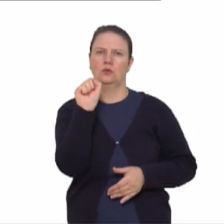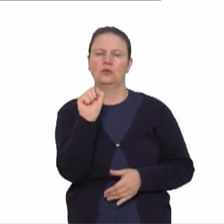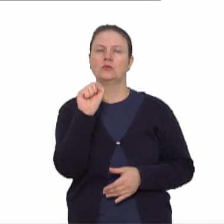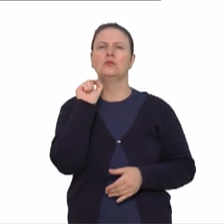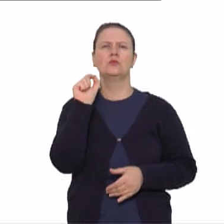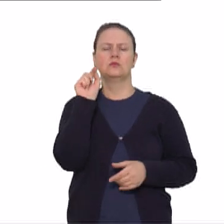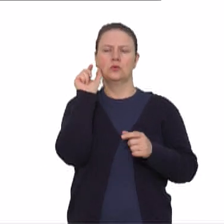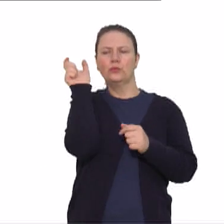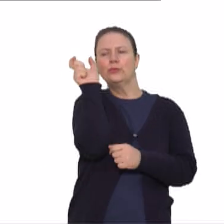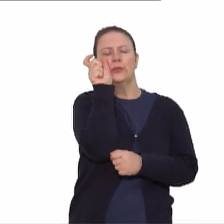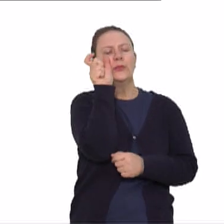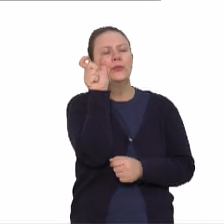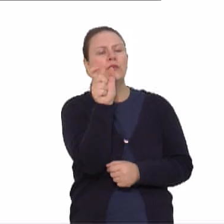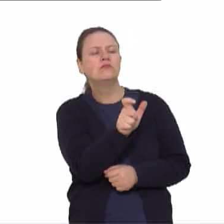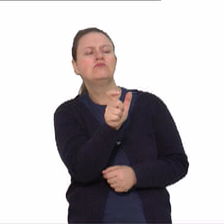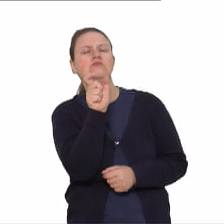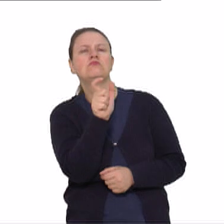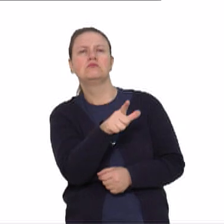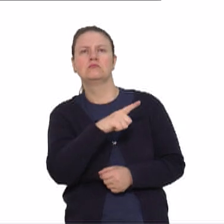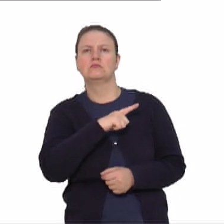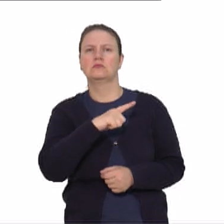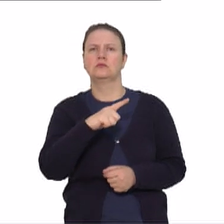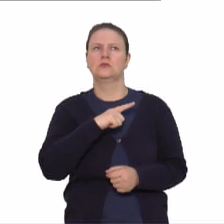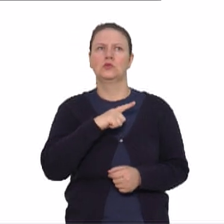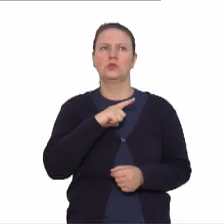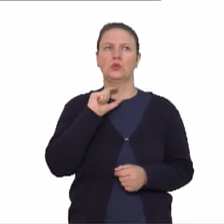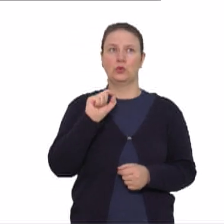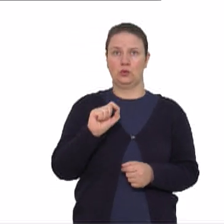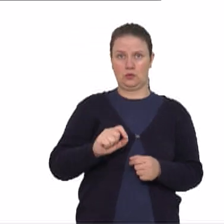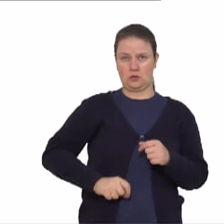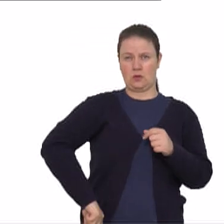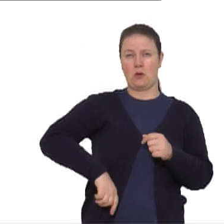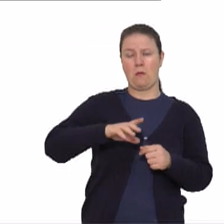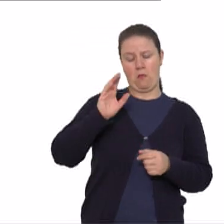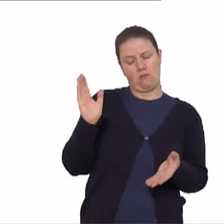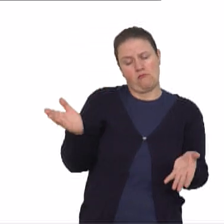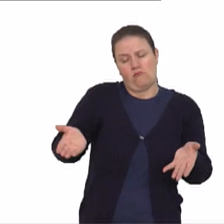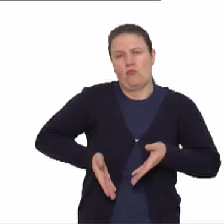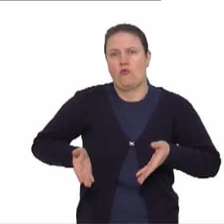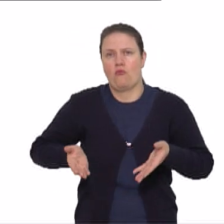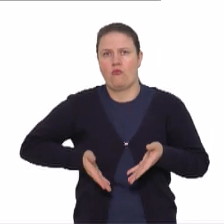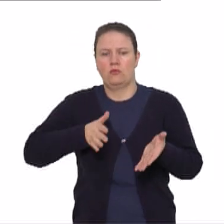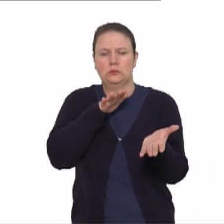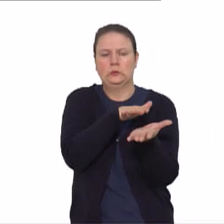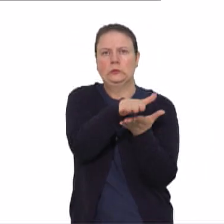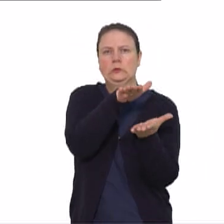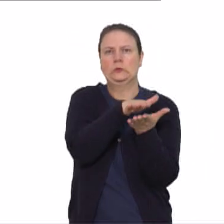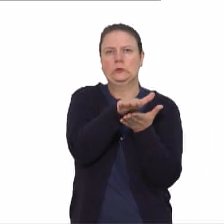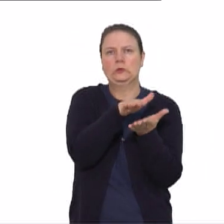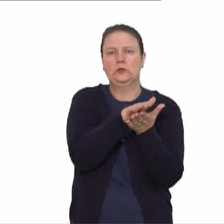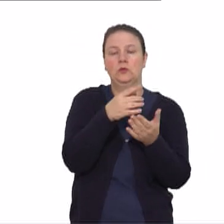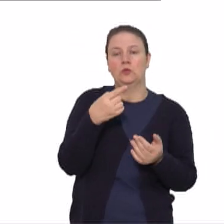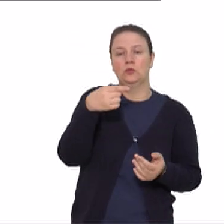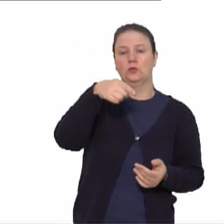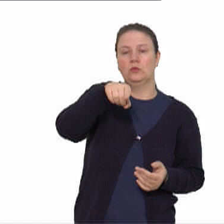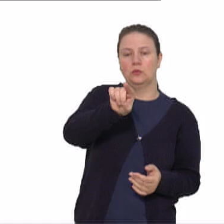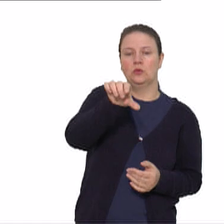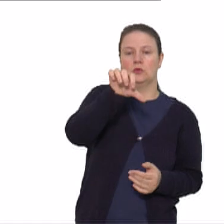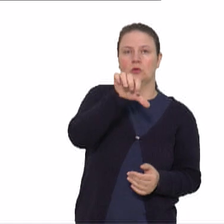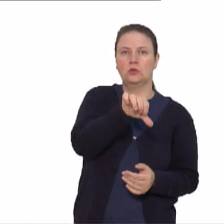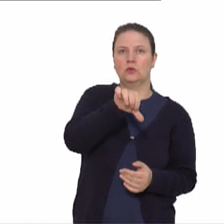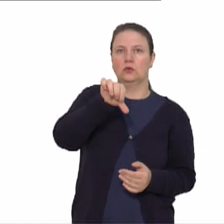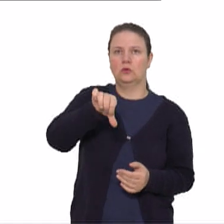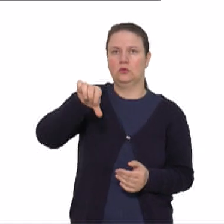se atentem para a edição da coleção. Essa é uma edição mais recente, de 1999,